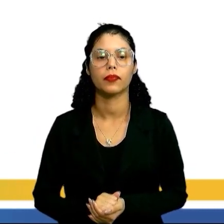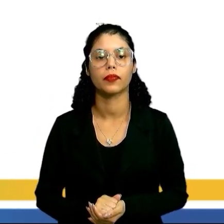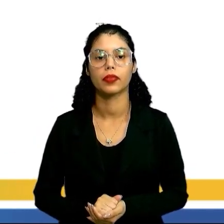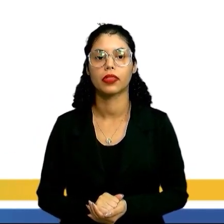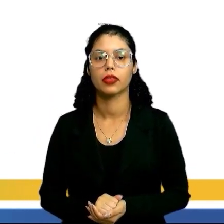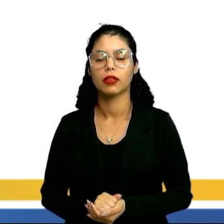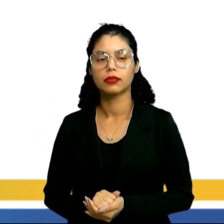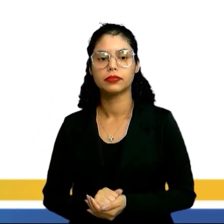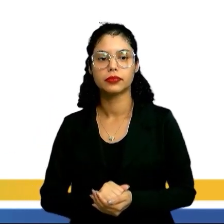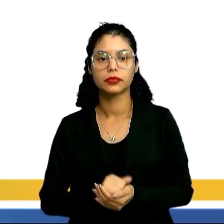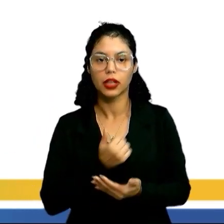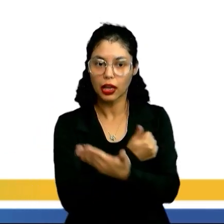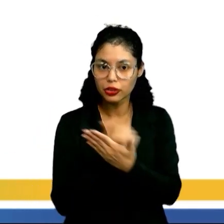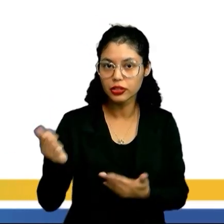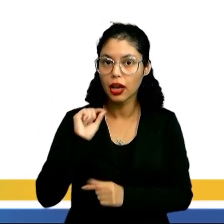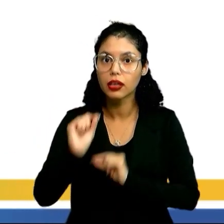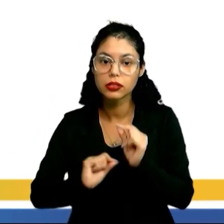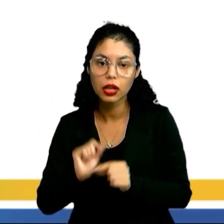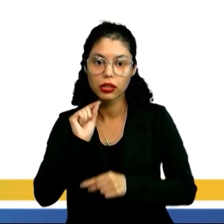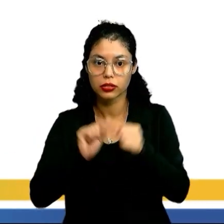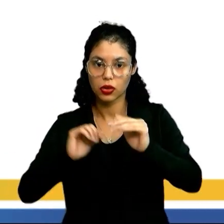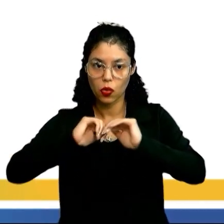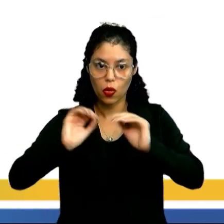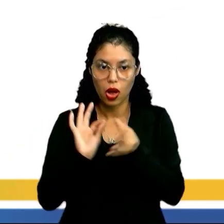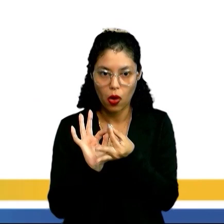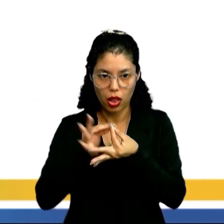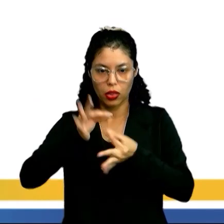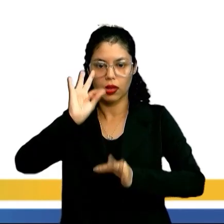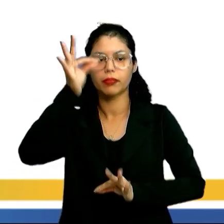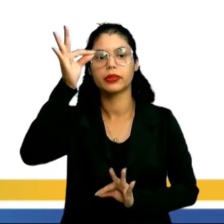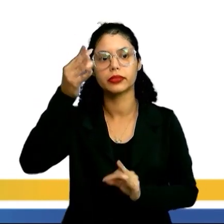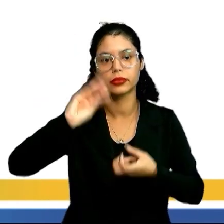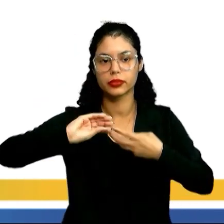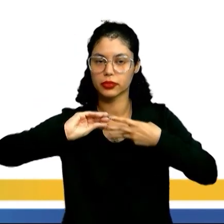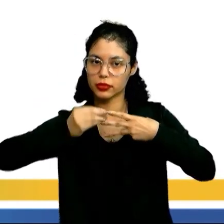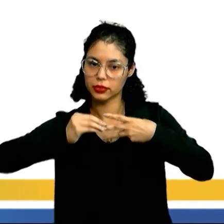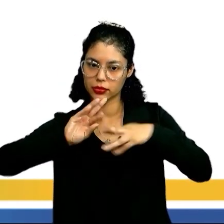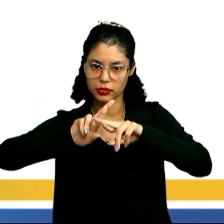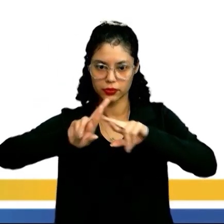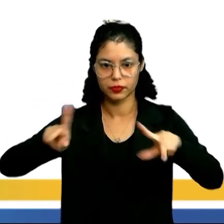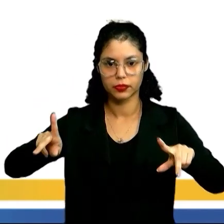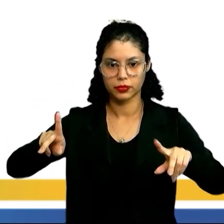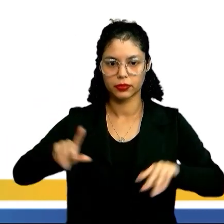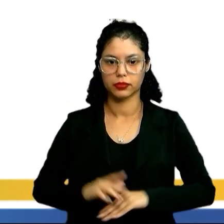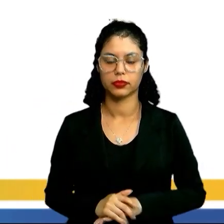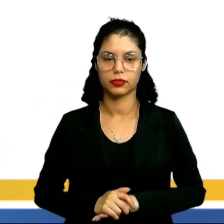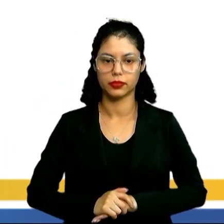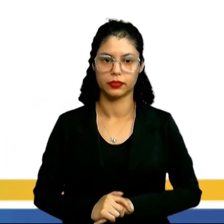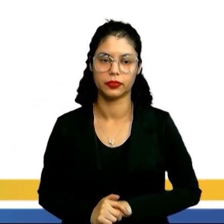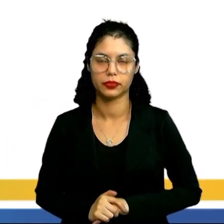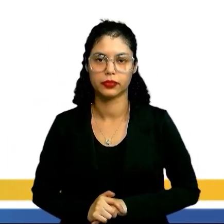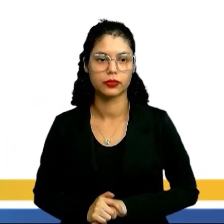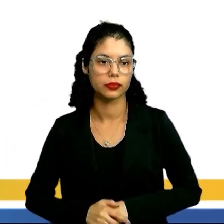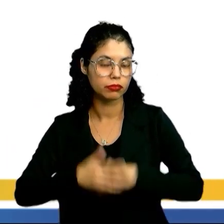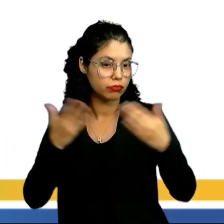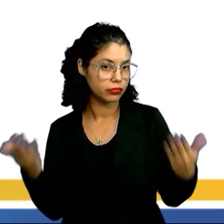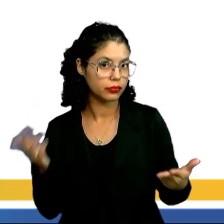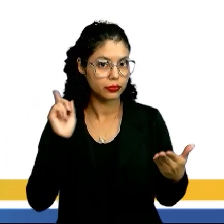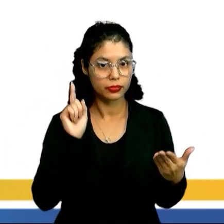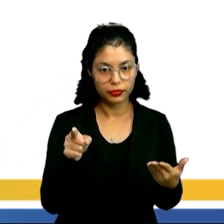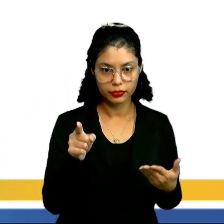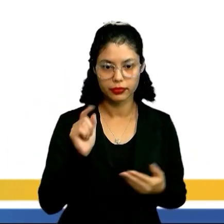desenvolvimento, tá? Por agirem sobre a divisão, o alongamento e a diferenciação das células. Pessoal,